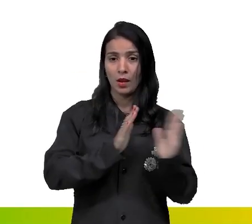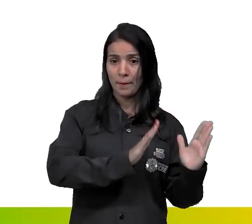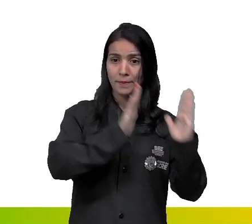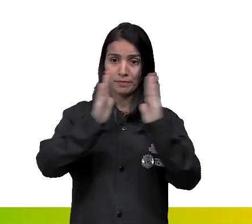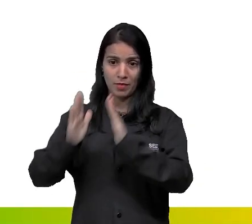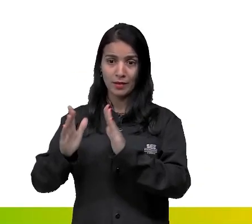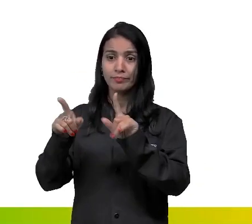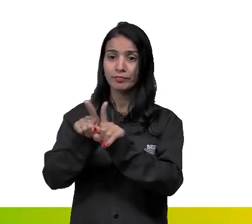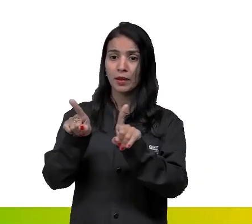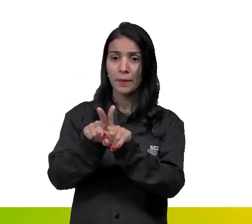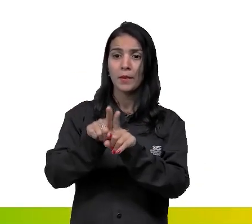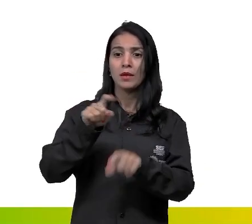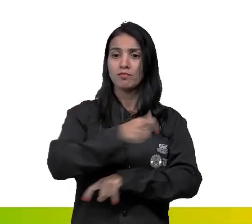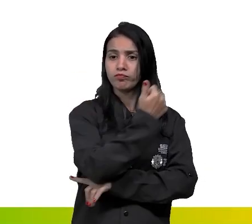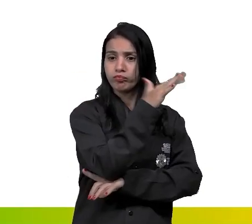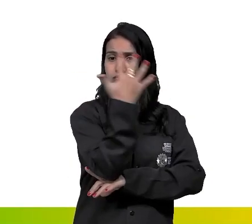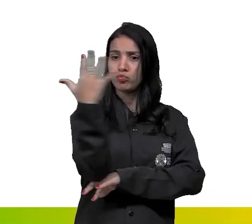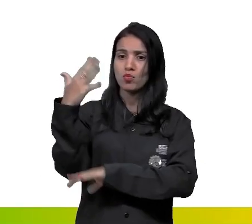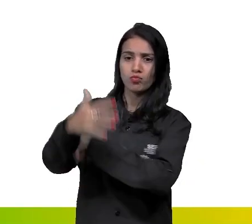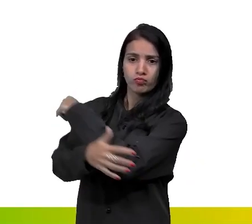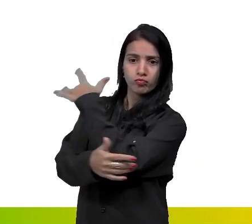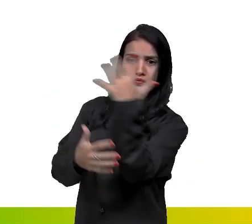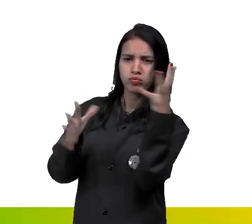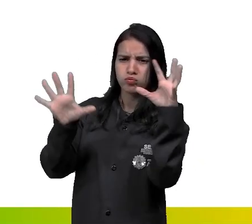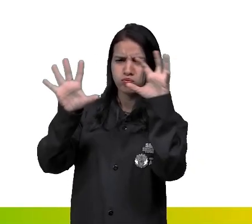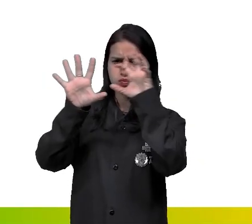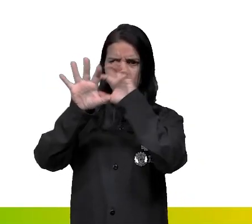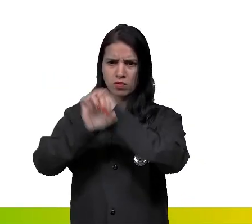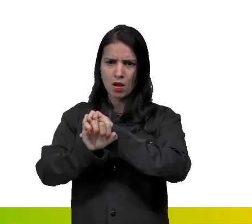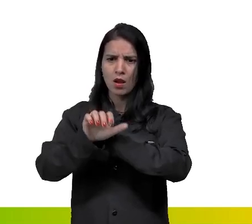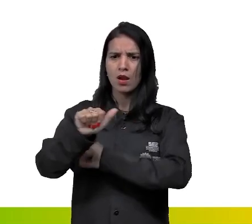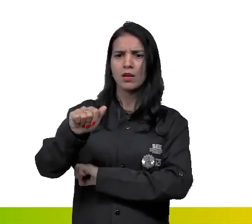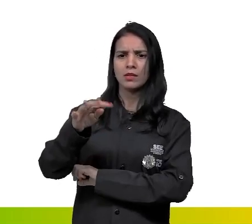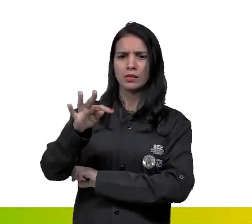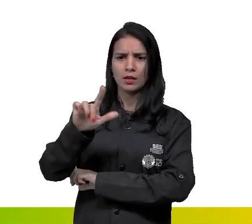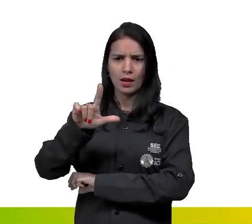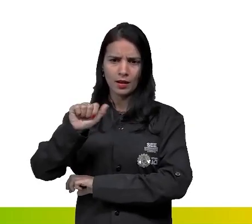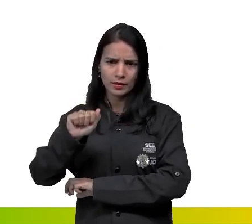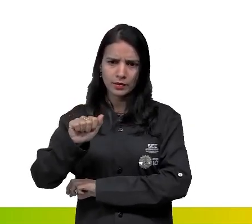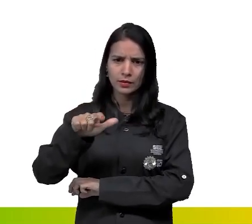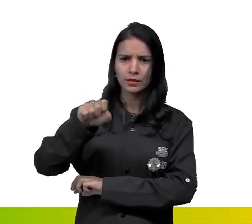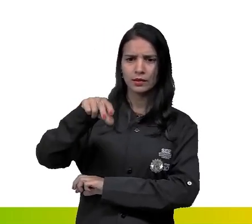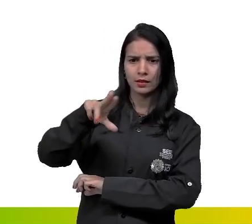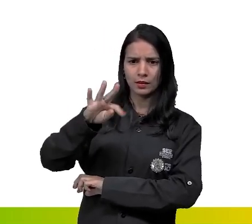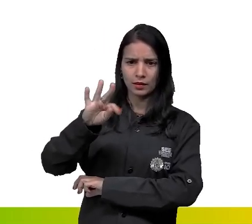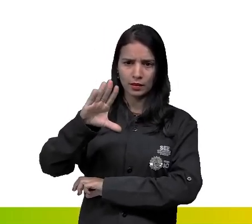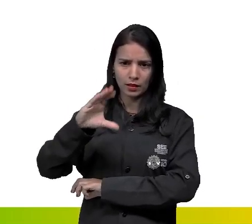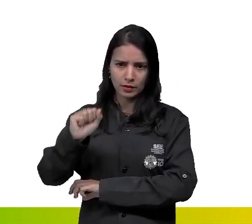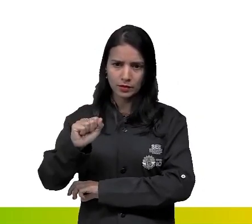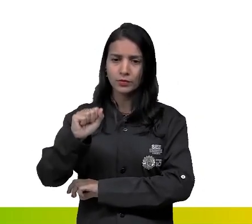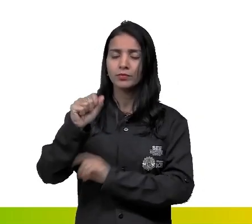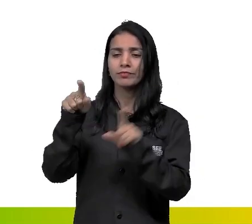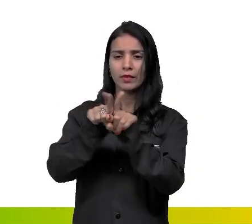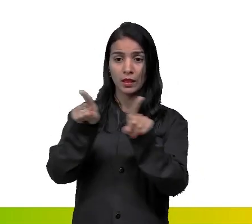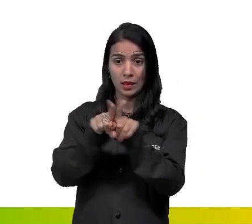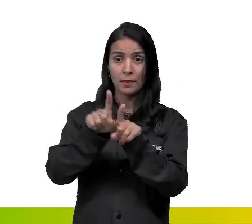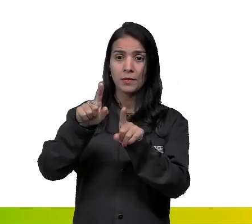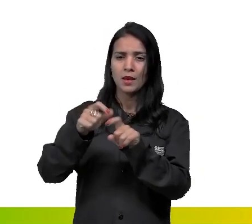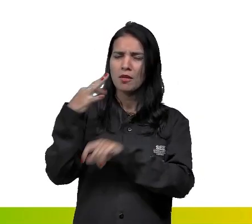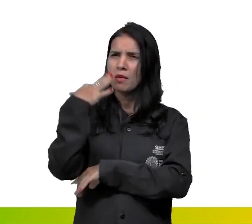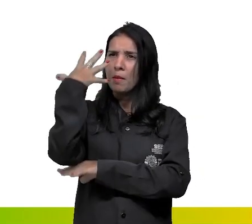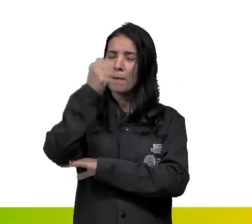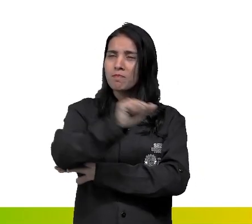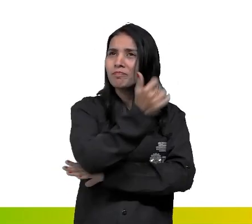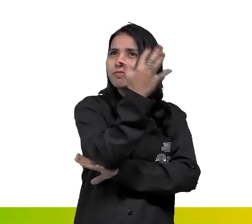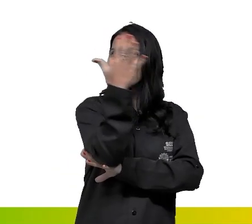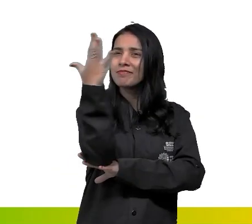Mata Atlântica, justamente também com essa característica de ser uma floresta densa e exuberante. Aqui a gente tem o bioma